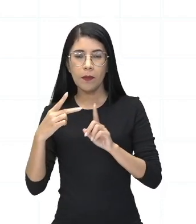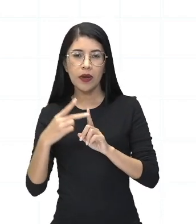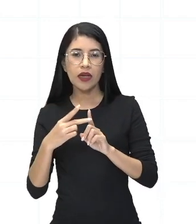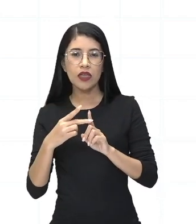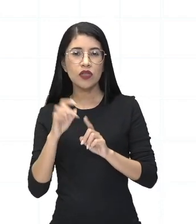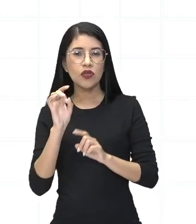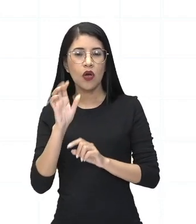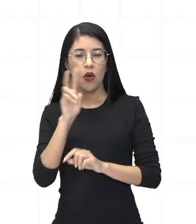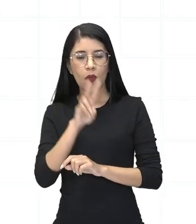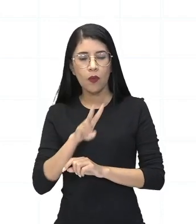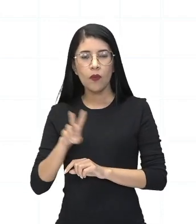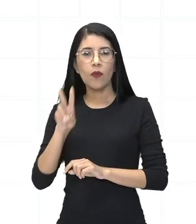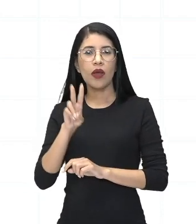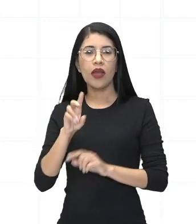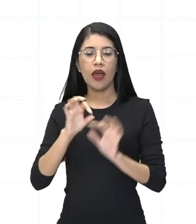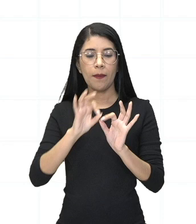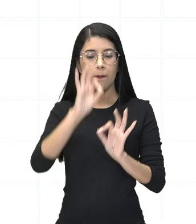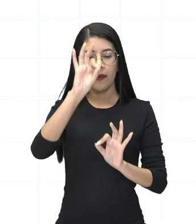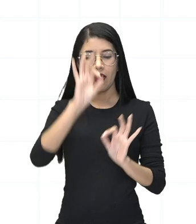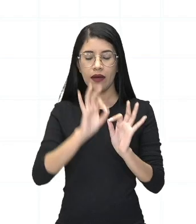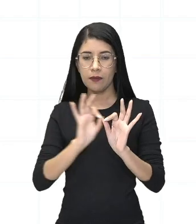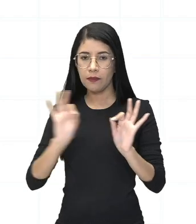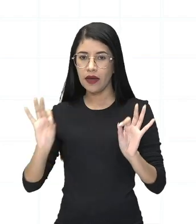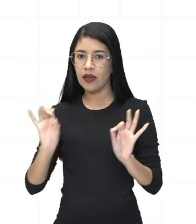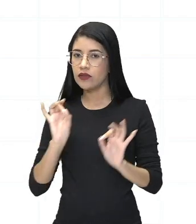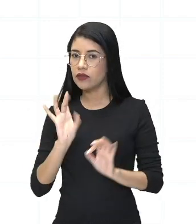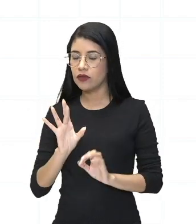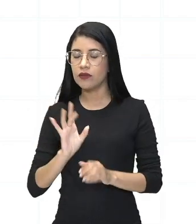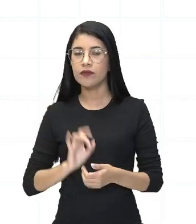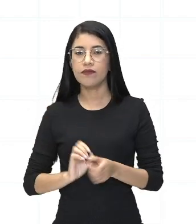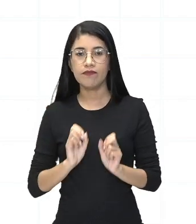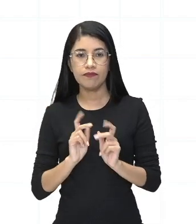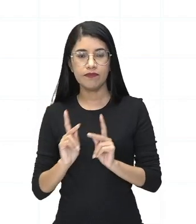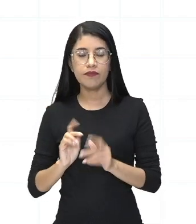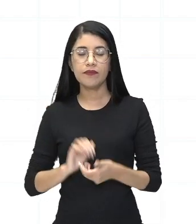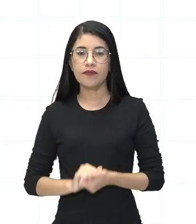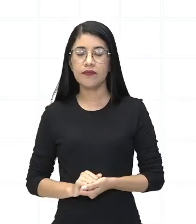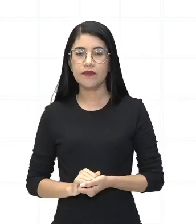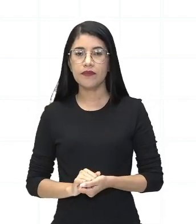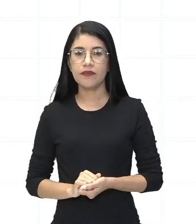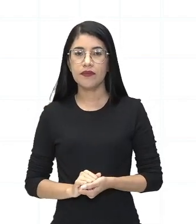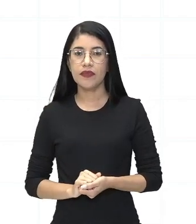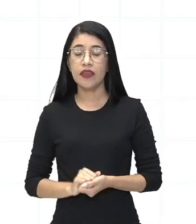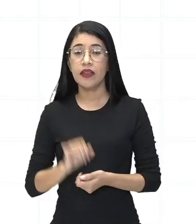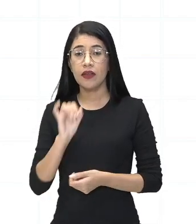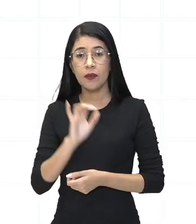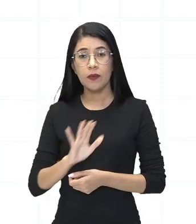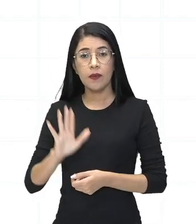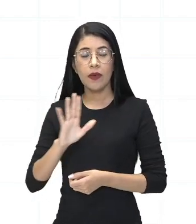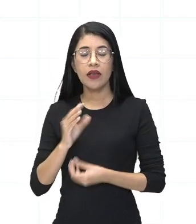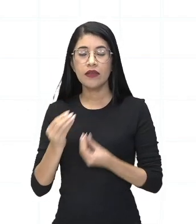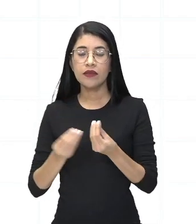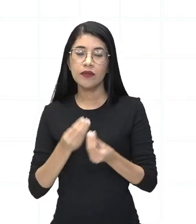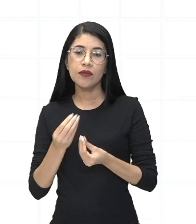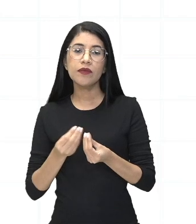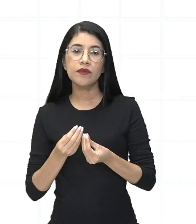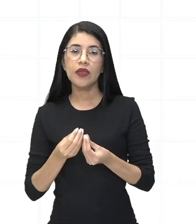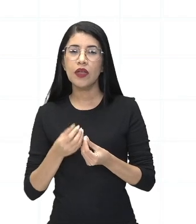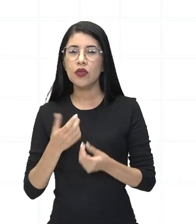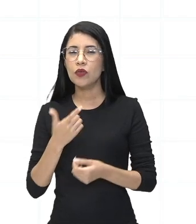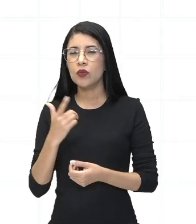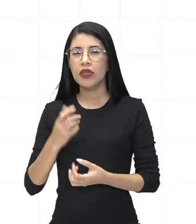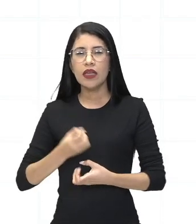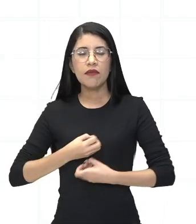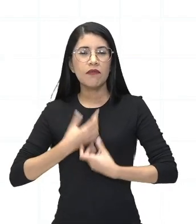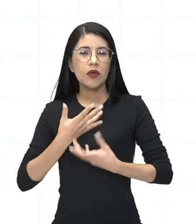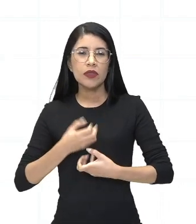vista apenas de dois lados, altura e largura, certo? Então, as figuras são retratadas sem